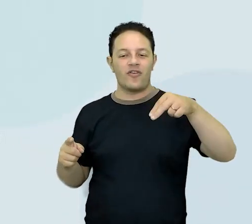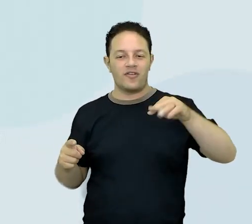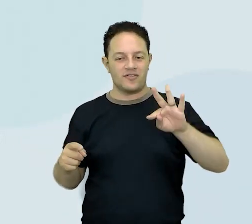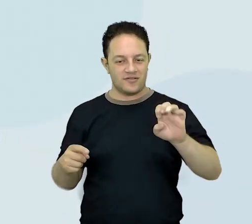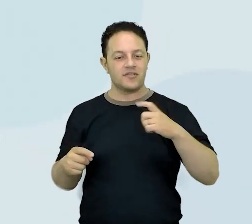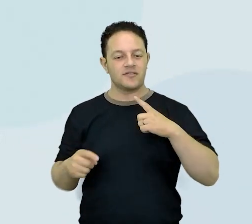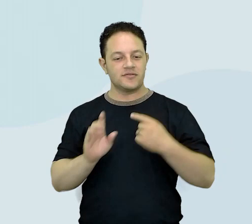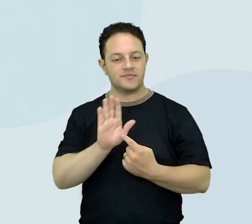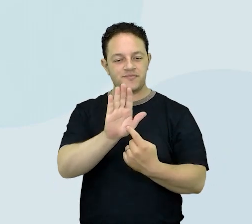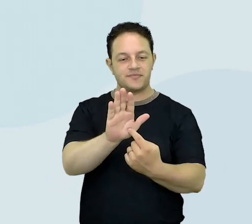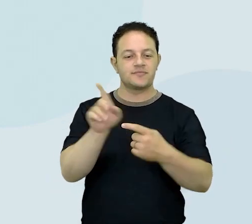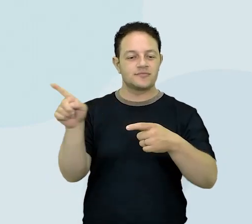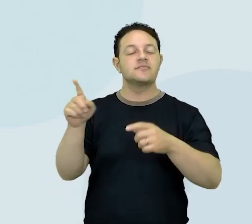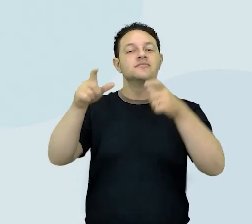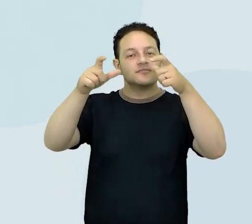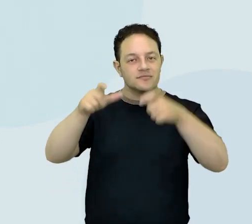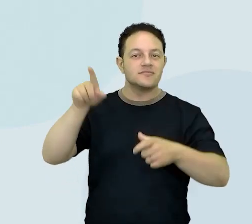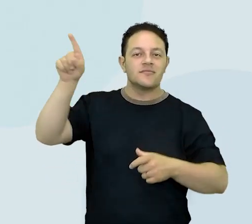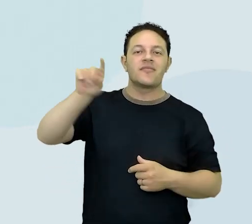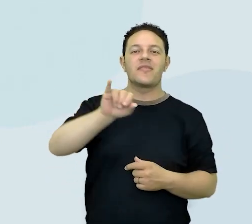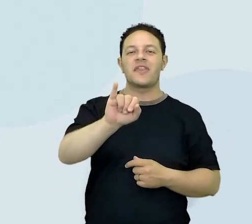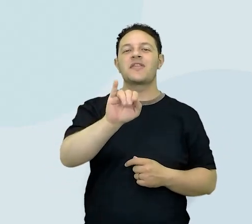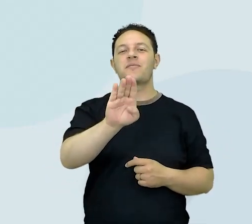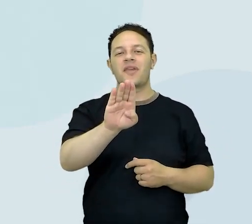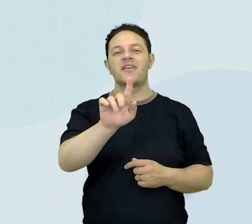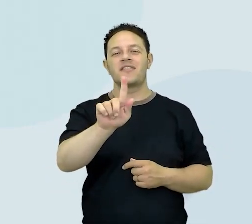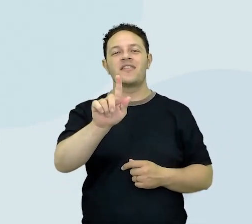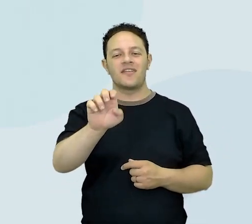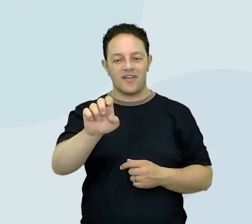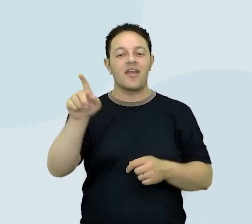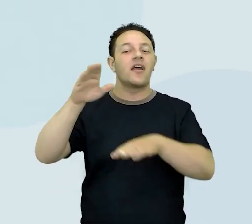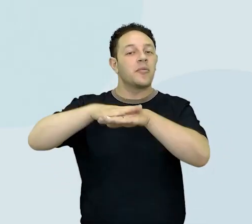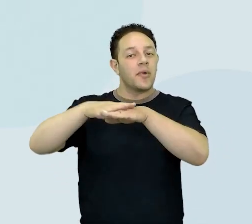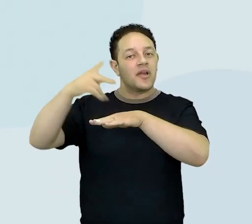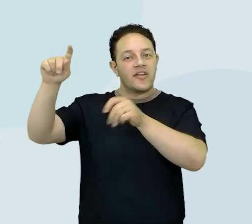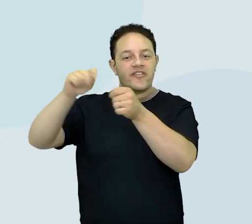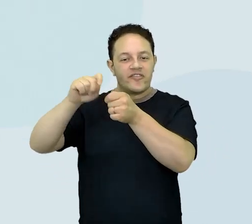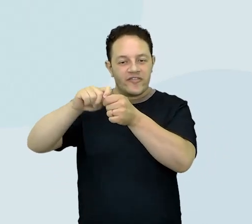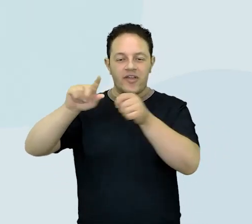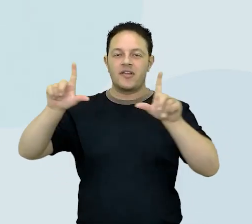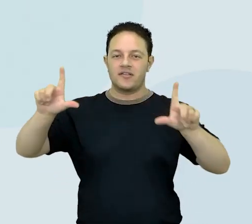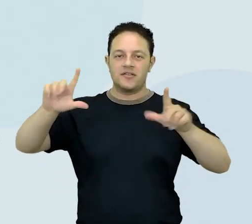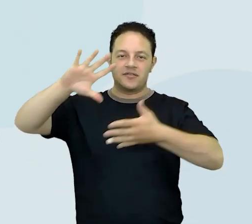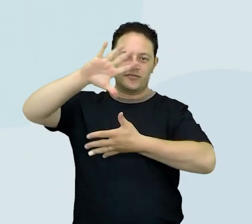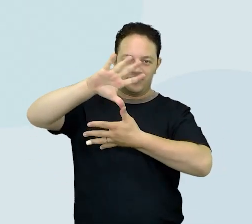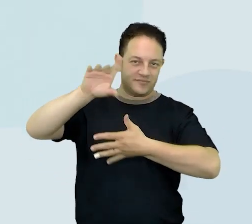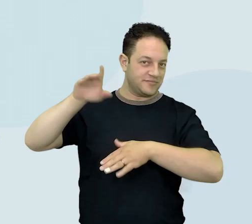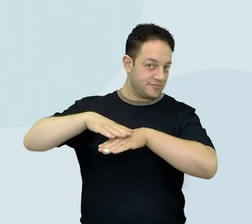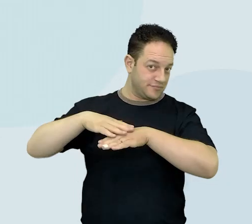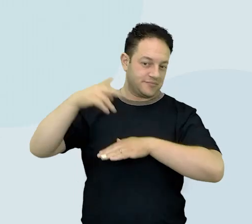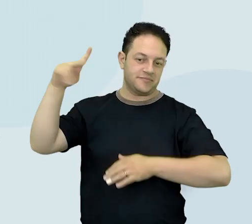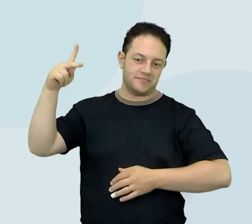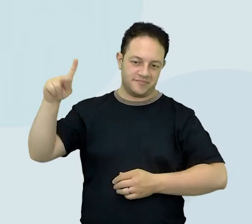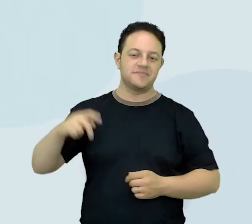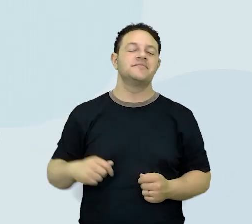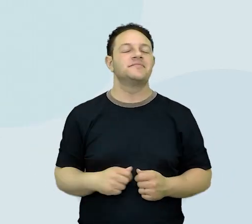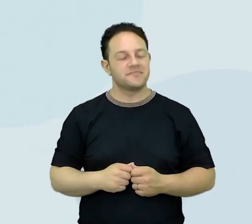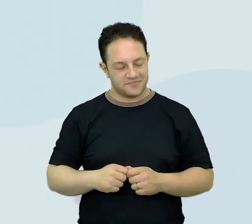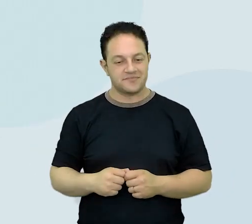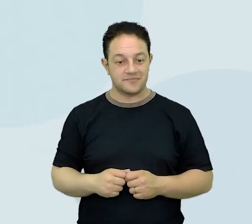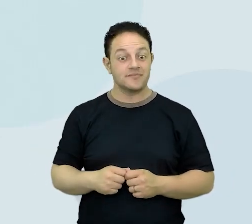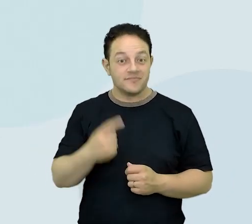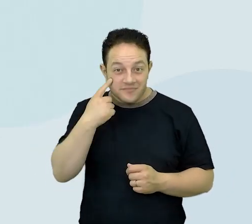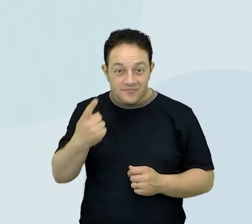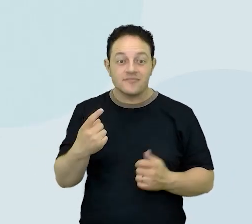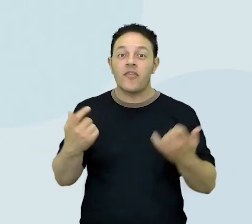que mostra da onde que eu tirei esse mapa, né? Quem é que fez o mapa, que no caso foi o IBGE. Então